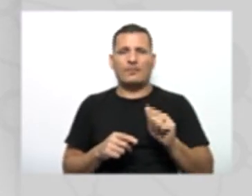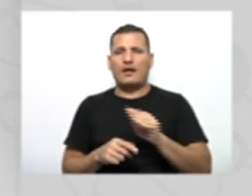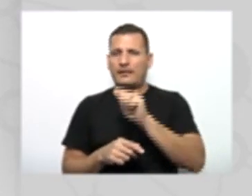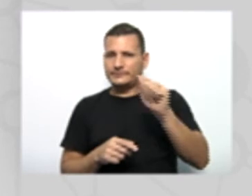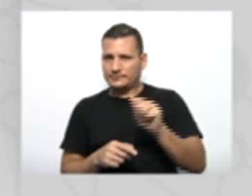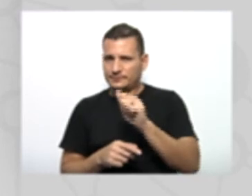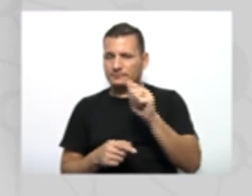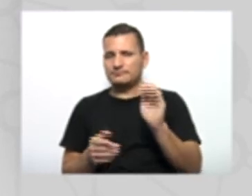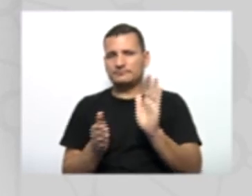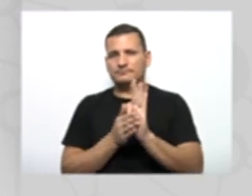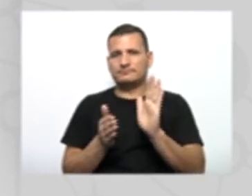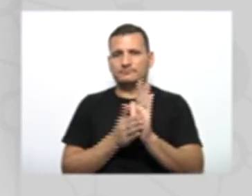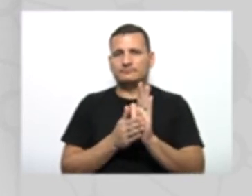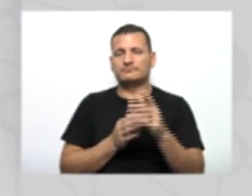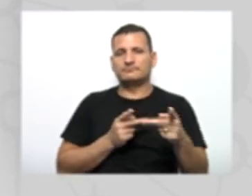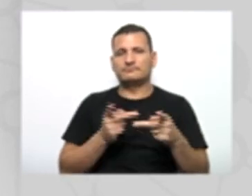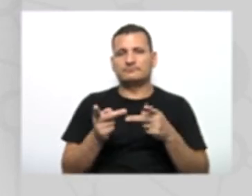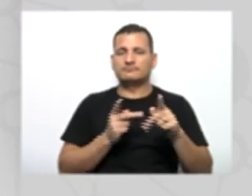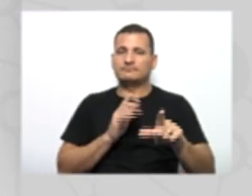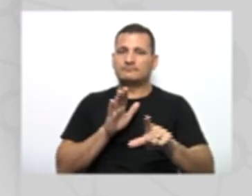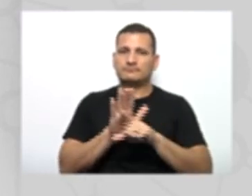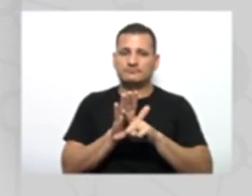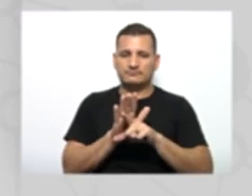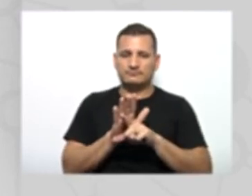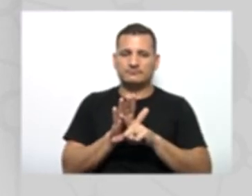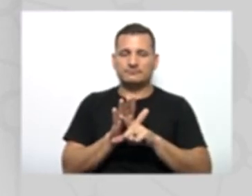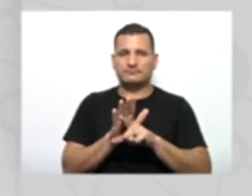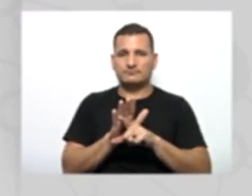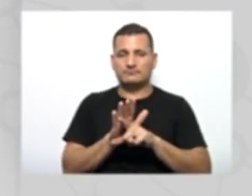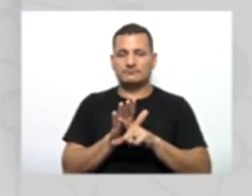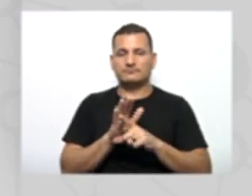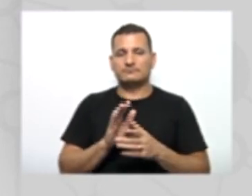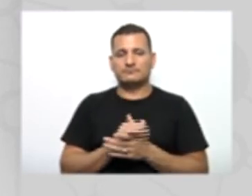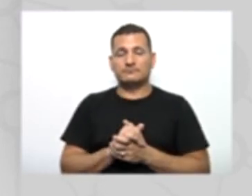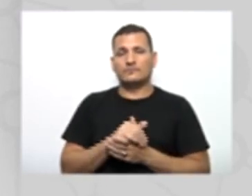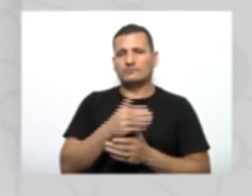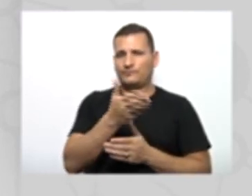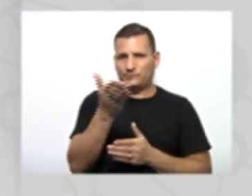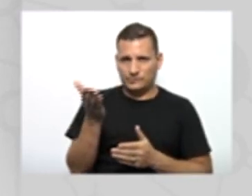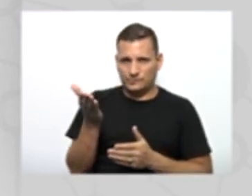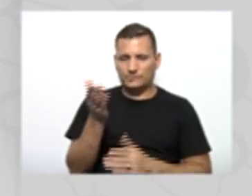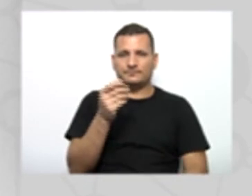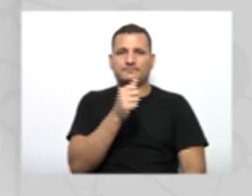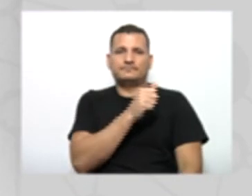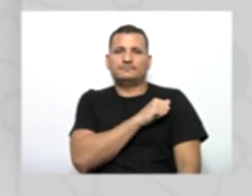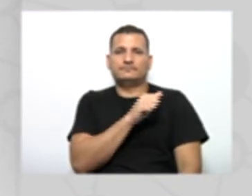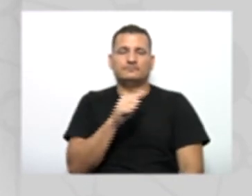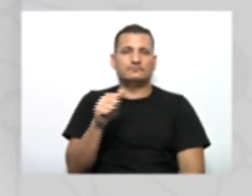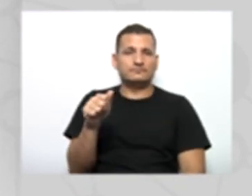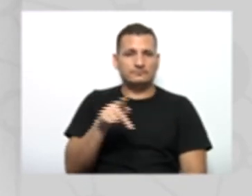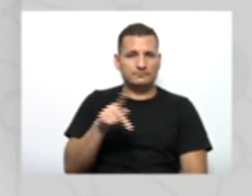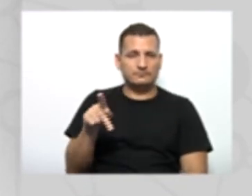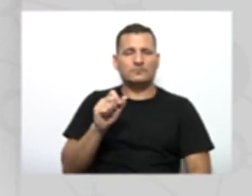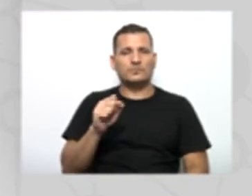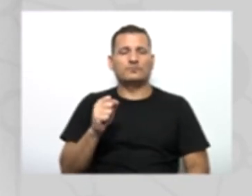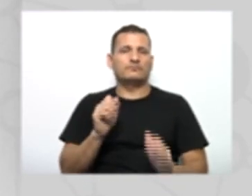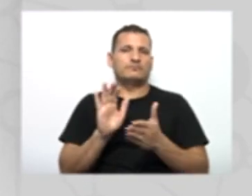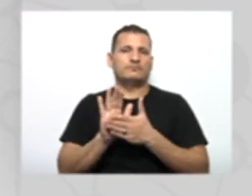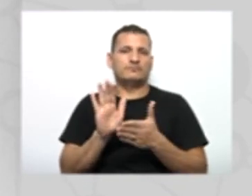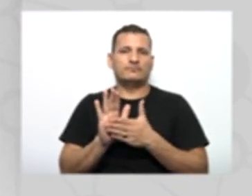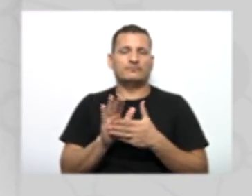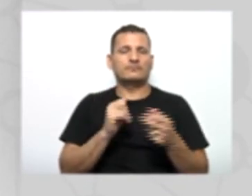a questão e o problema das drogas na sociedade. Imaginem vocês um palestrante falando sobre a importância da vida em